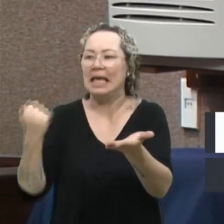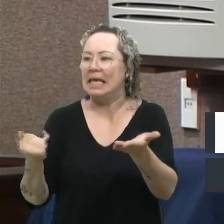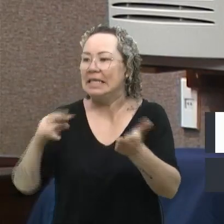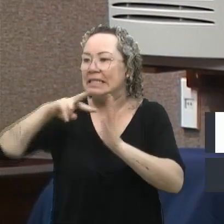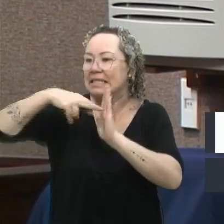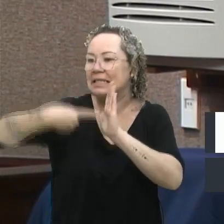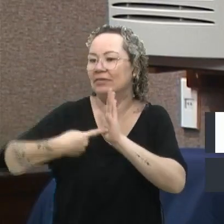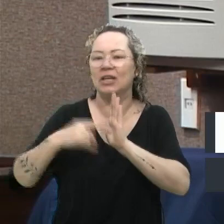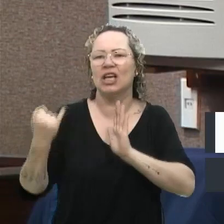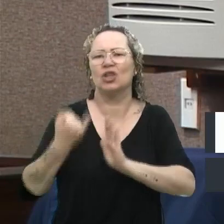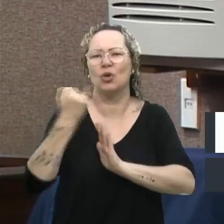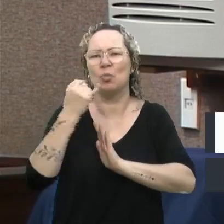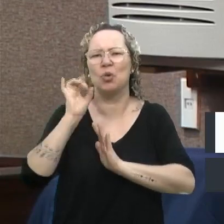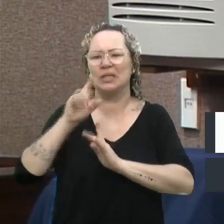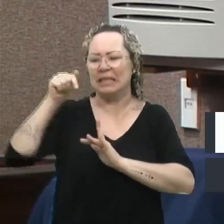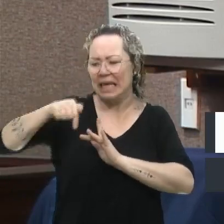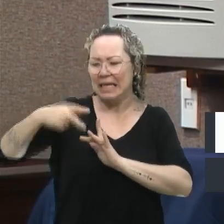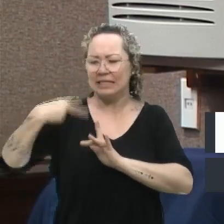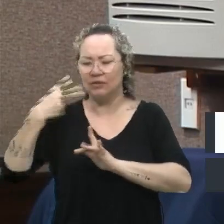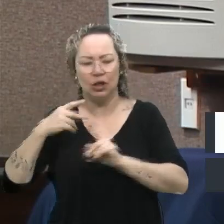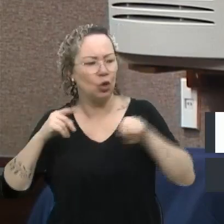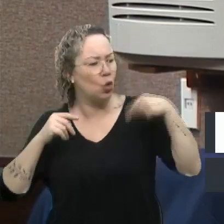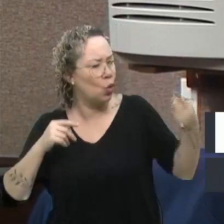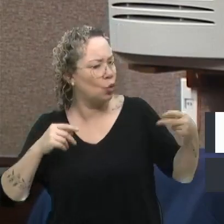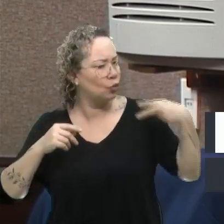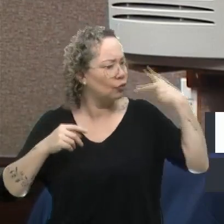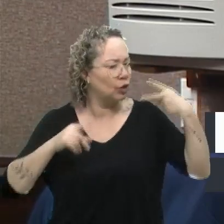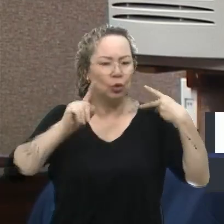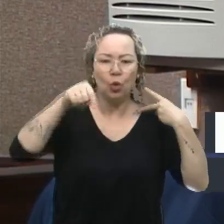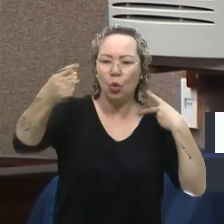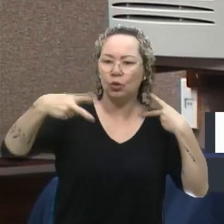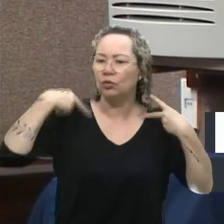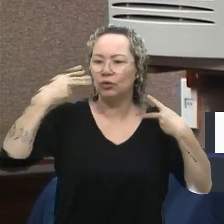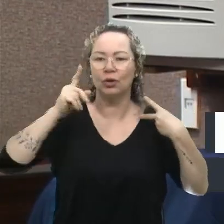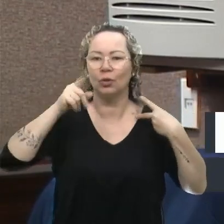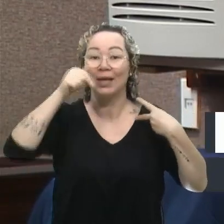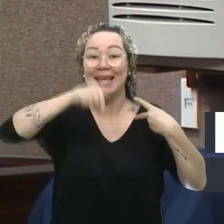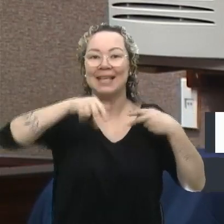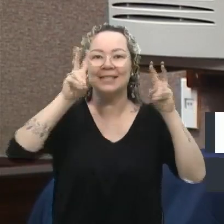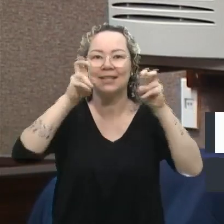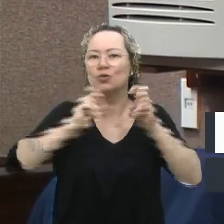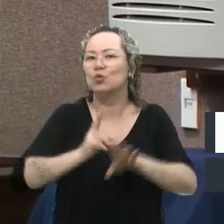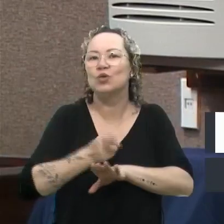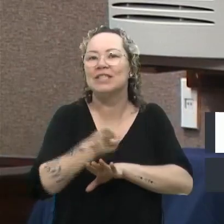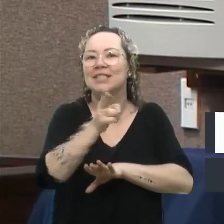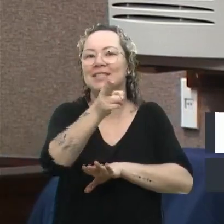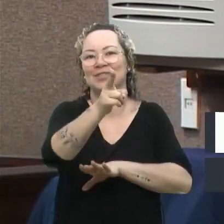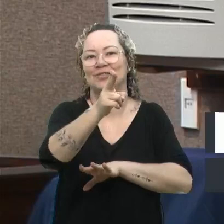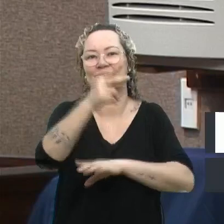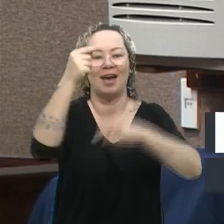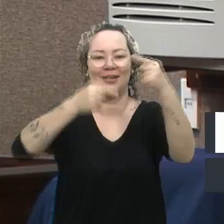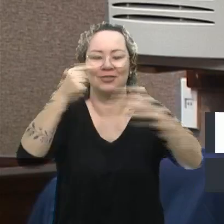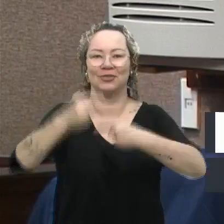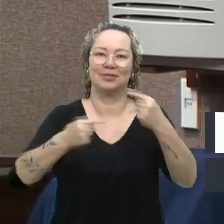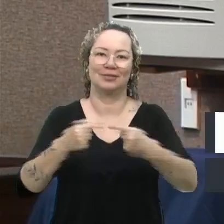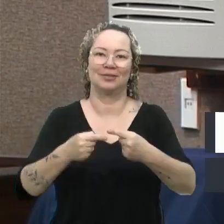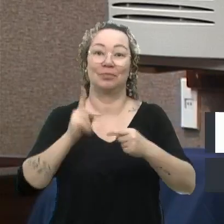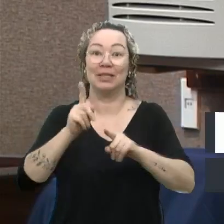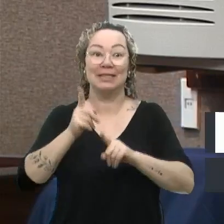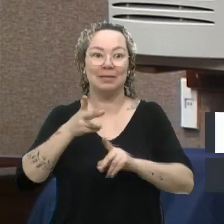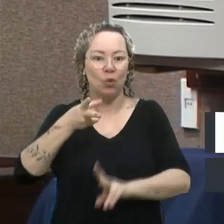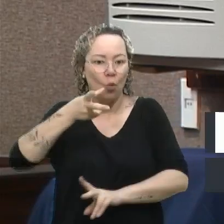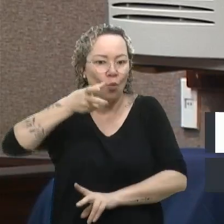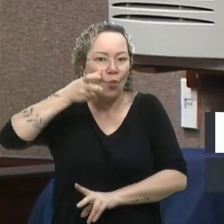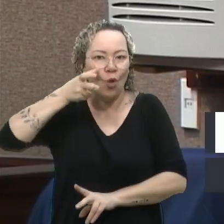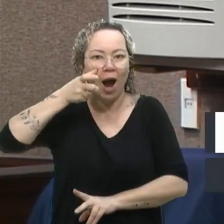que aqui estão, este tema estará permanentemente sendo debatido e com um olhar sensível, vamos dizer, a